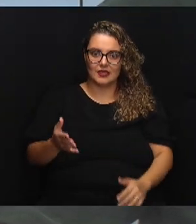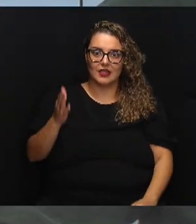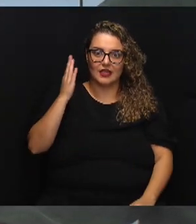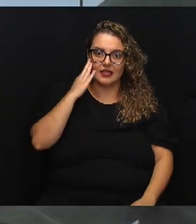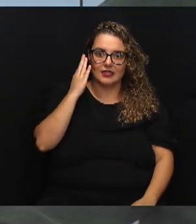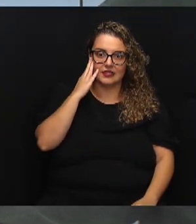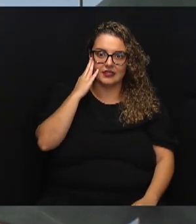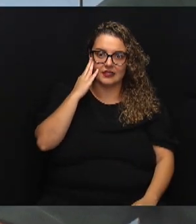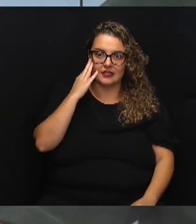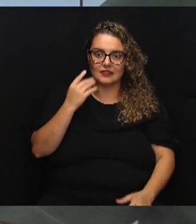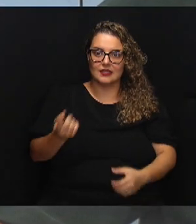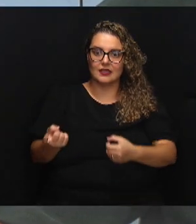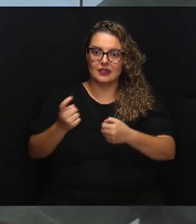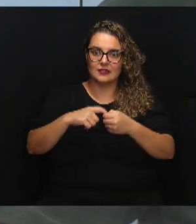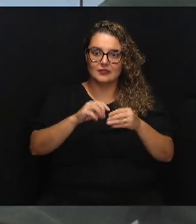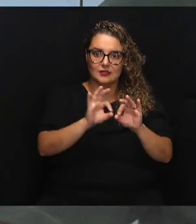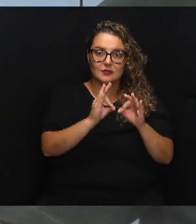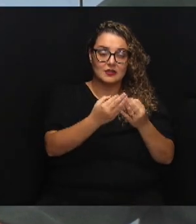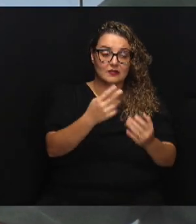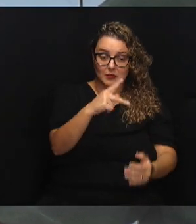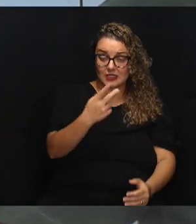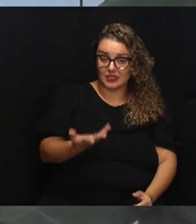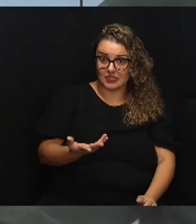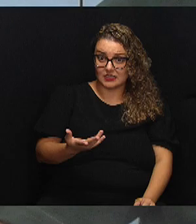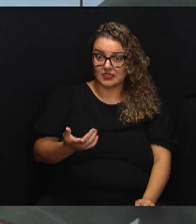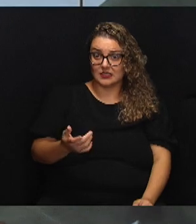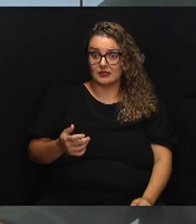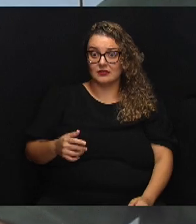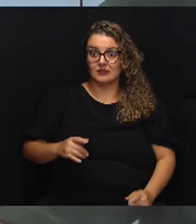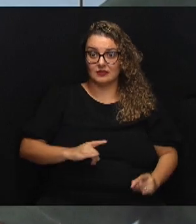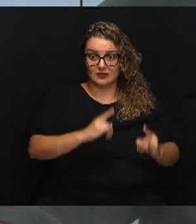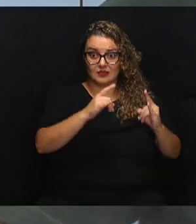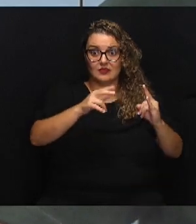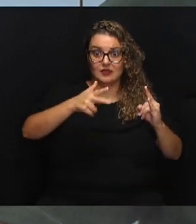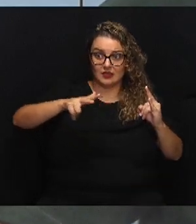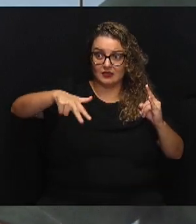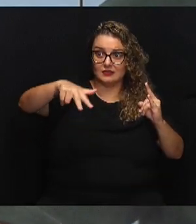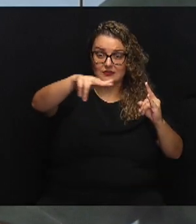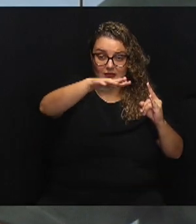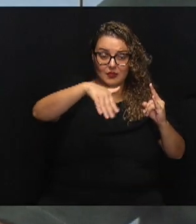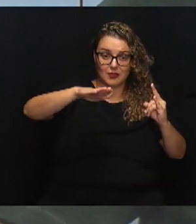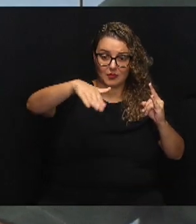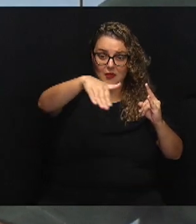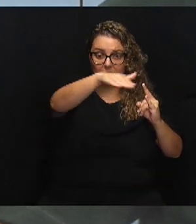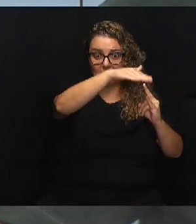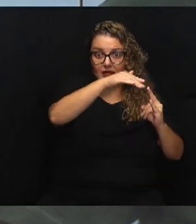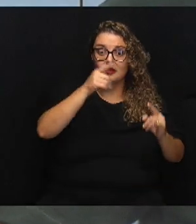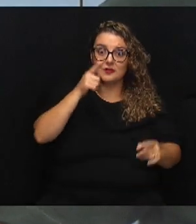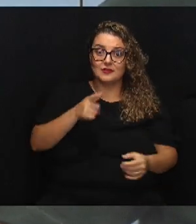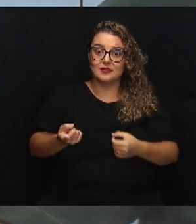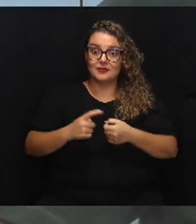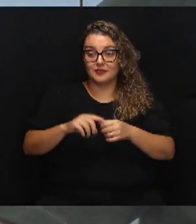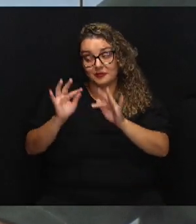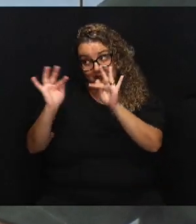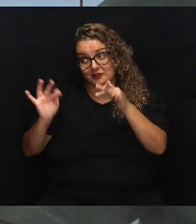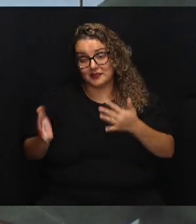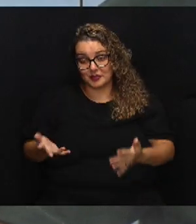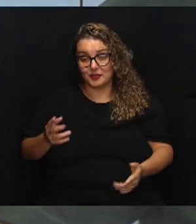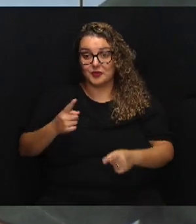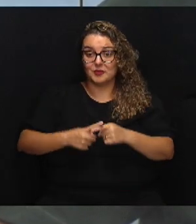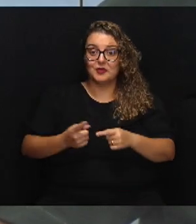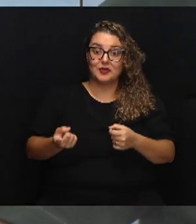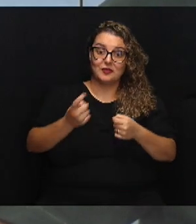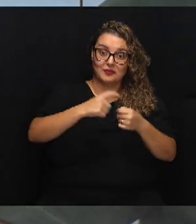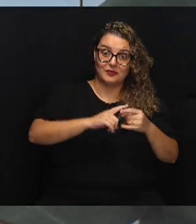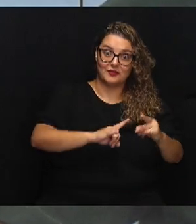voltam para a família deles, que eles vivem naquela região, é isso, Del? Verdade. E aí conseguem voltar. E eu fiquei feliz, porque ele voltou